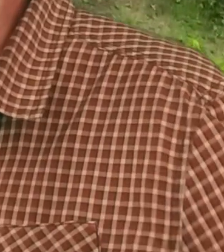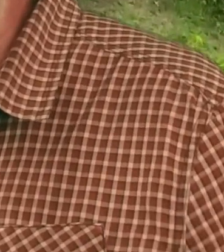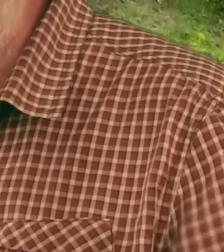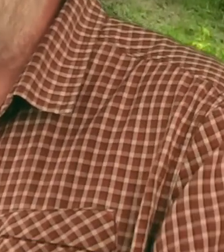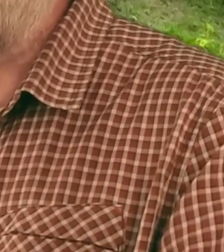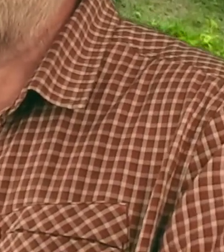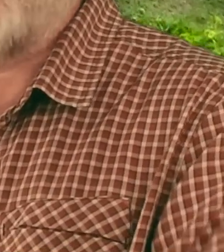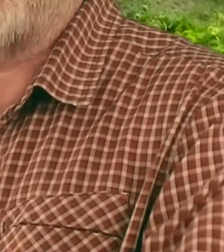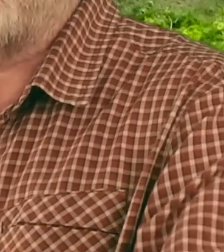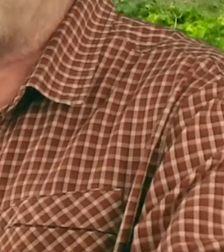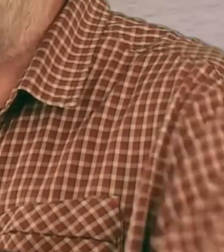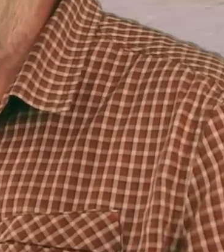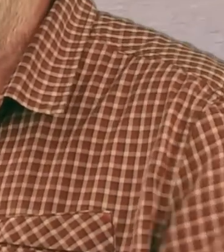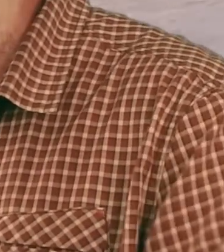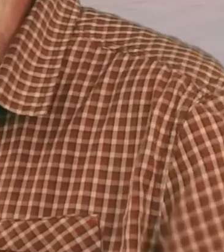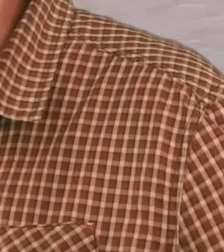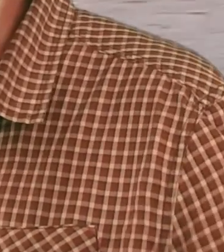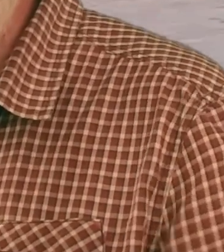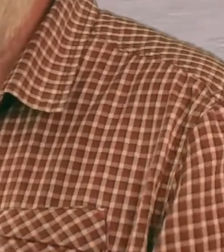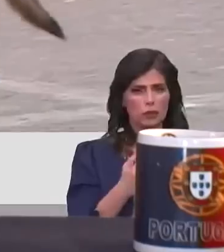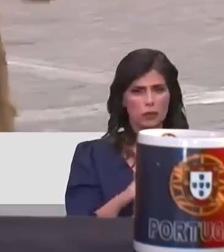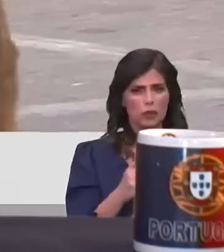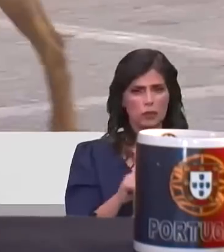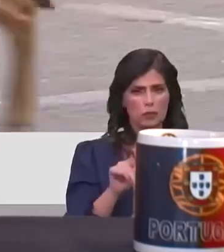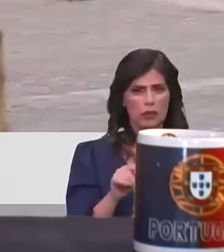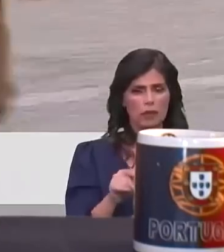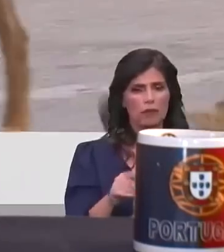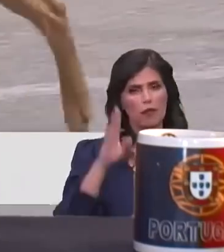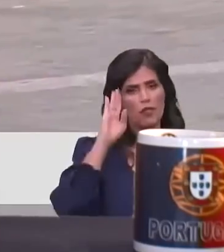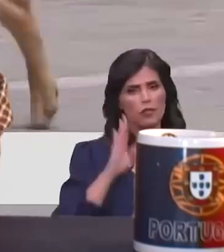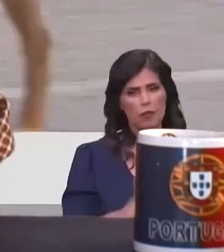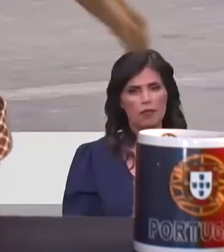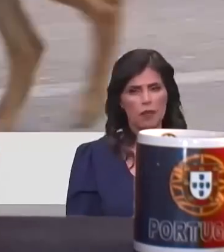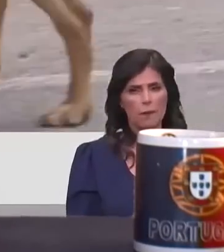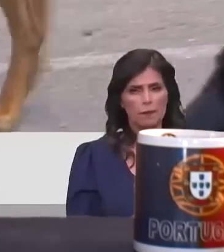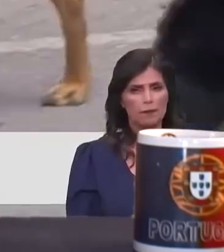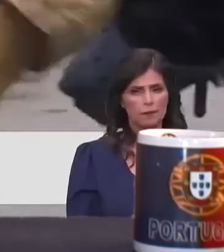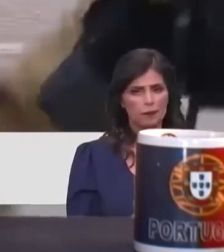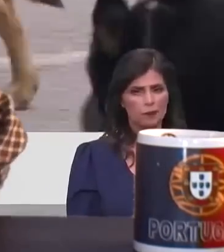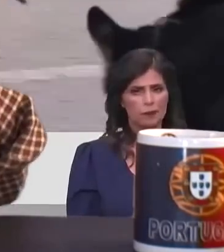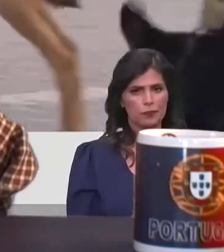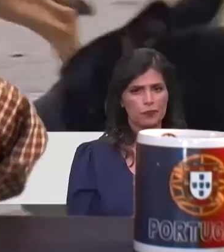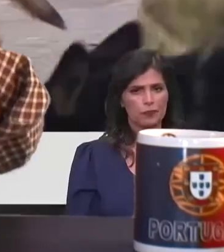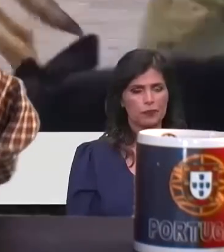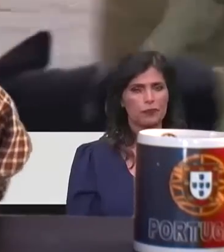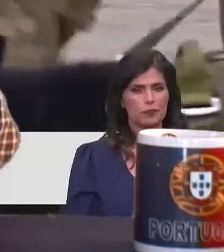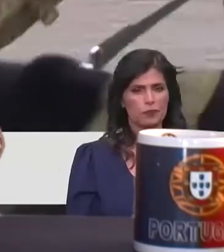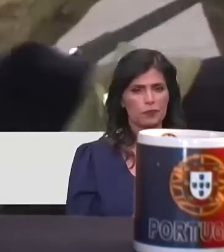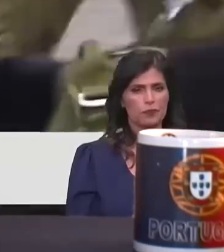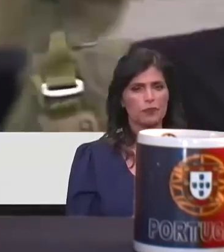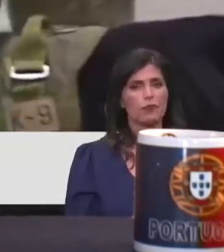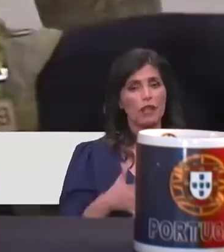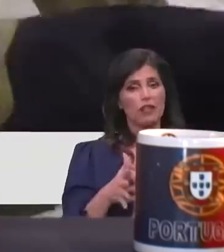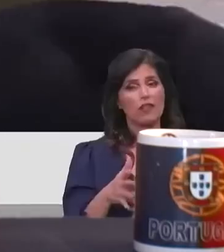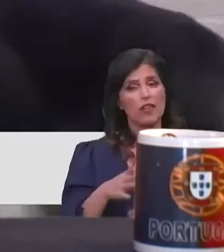vazio de mensagens e conteúdo oco e por fim os professores a fazerem uma figura e um desfile ridículo